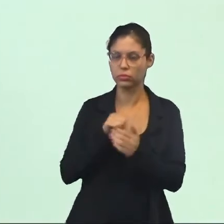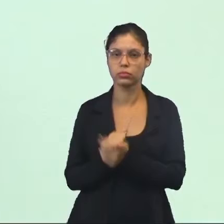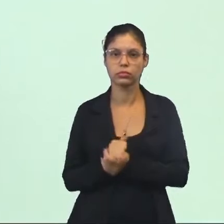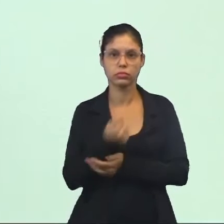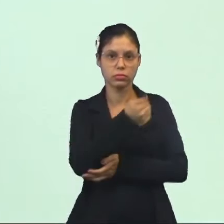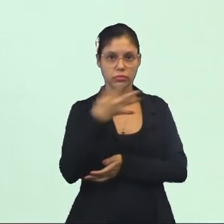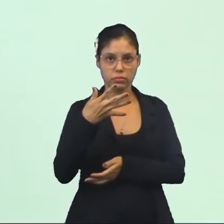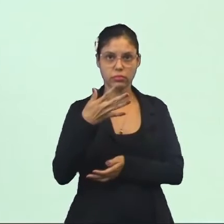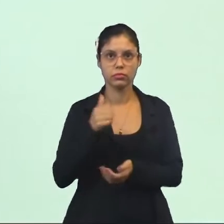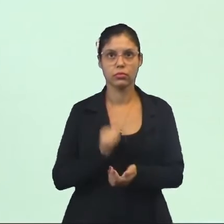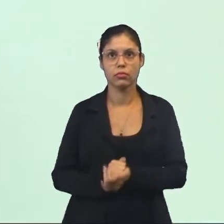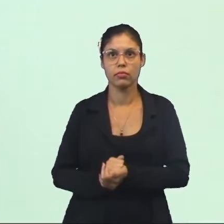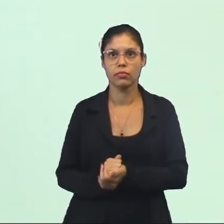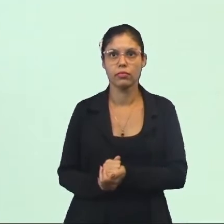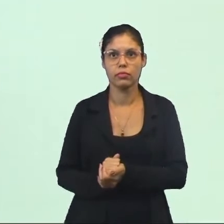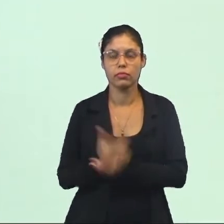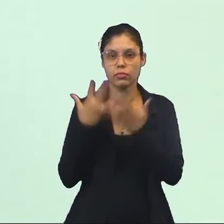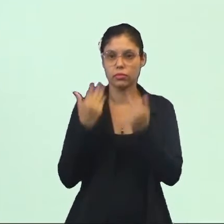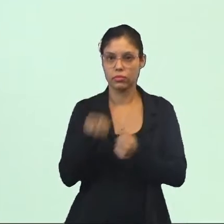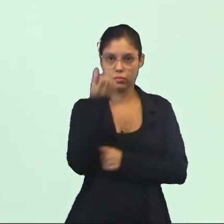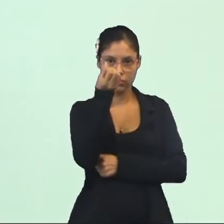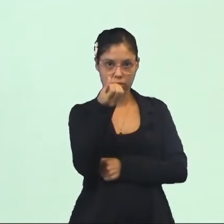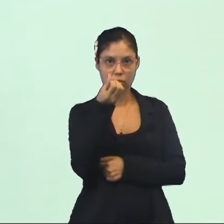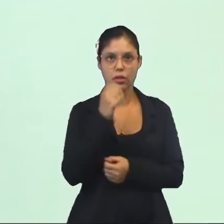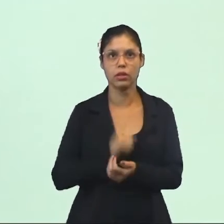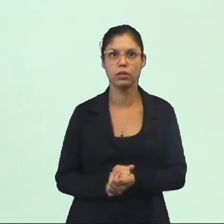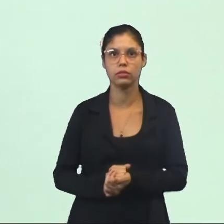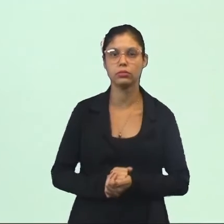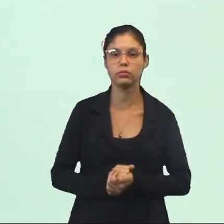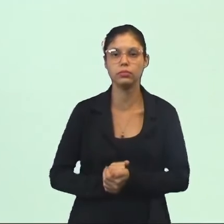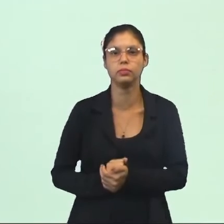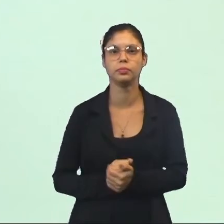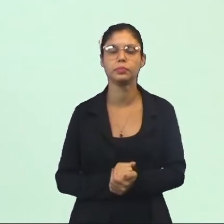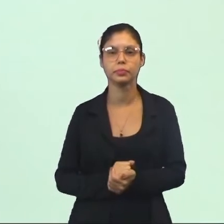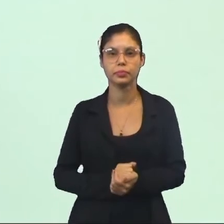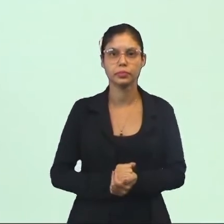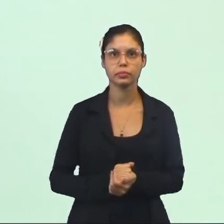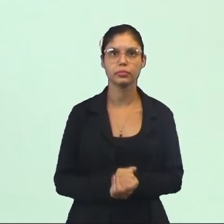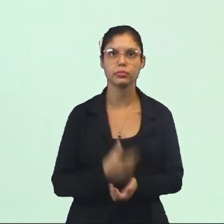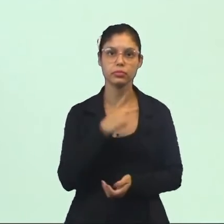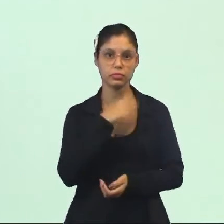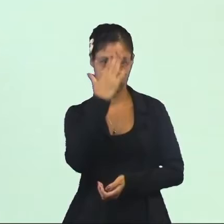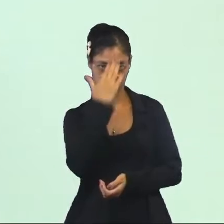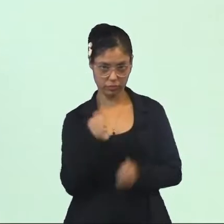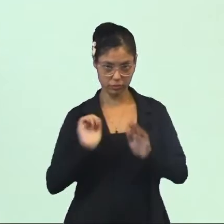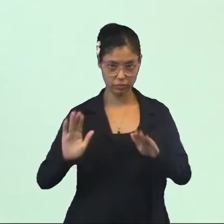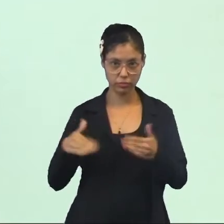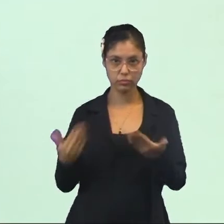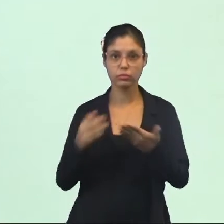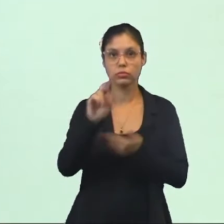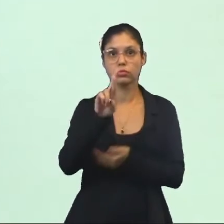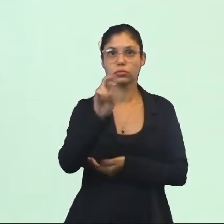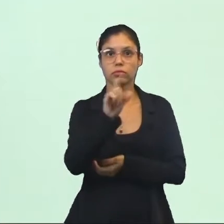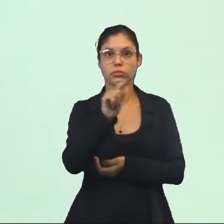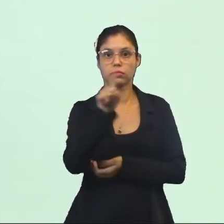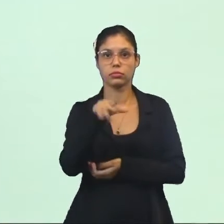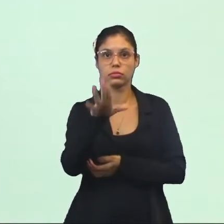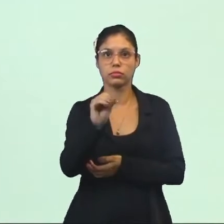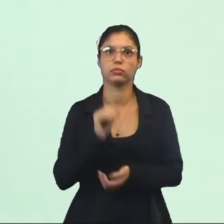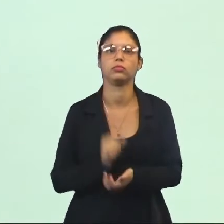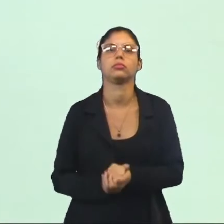foram 14, e o acerto foram 6, tá? Ele quer saber qual a